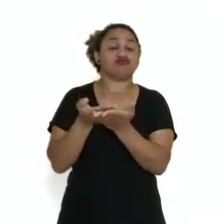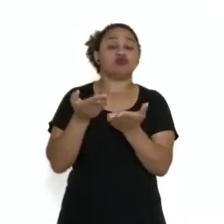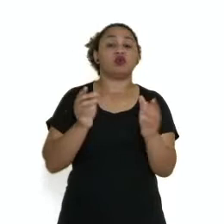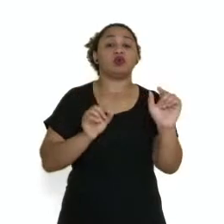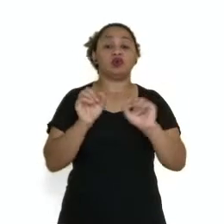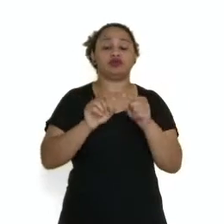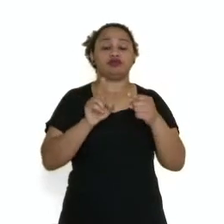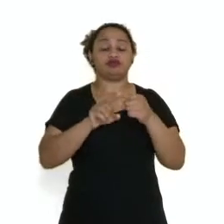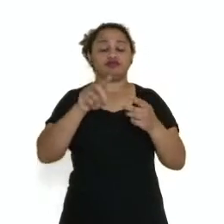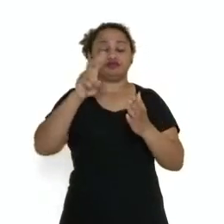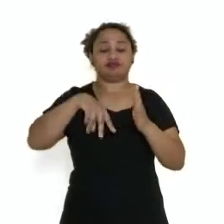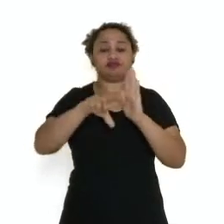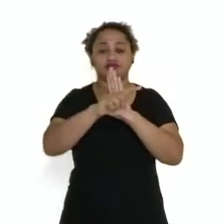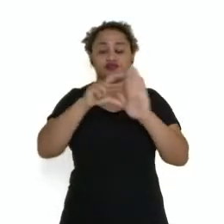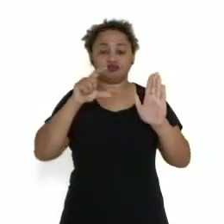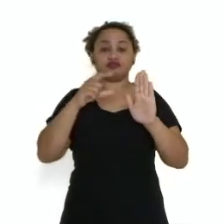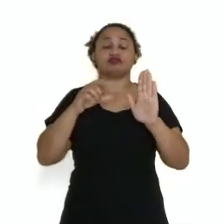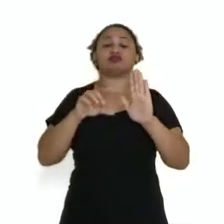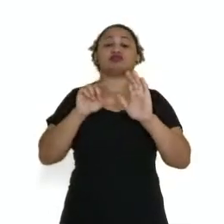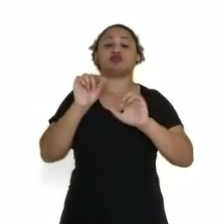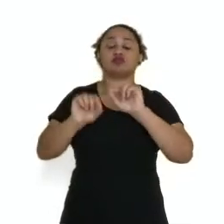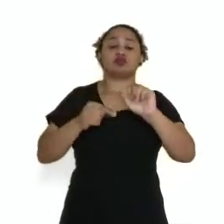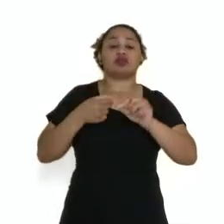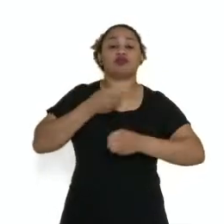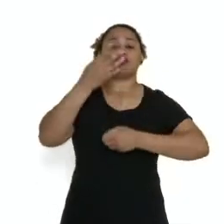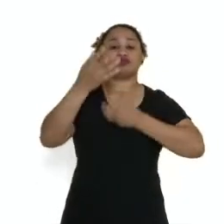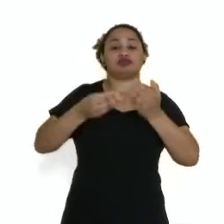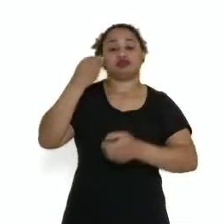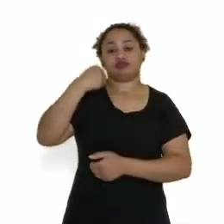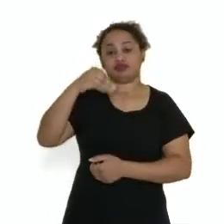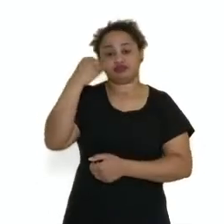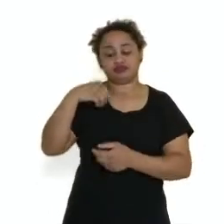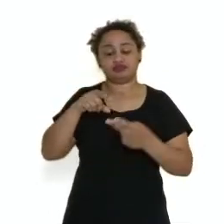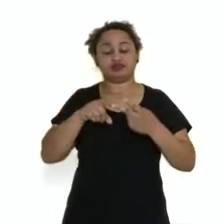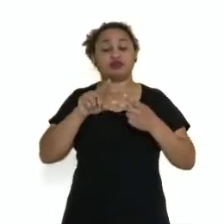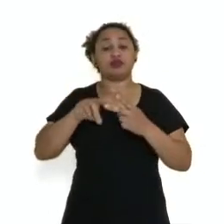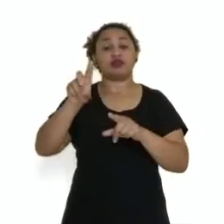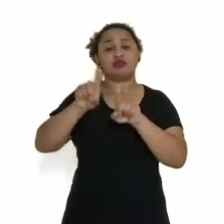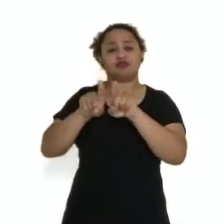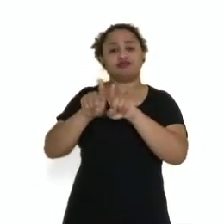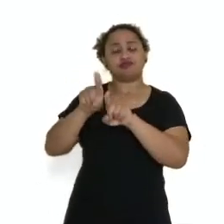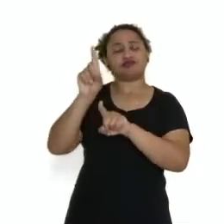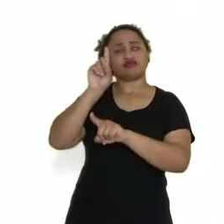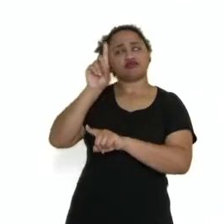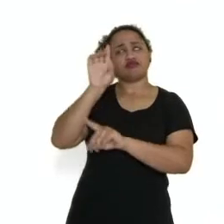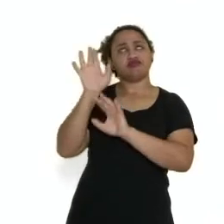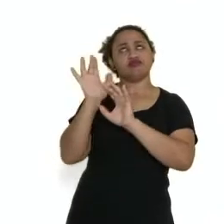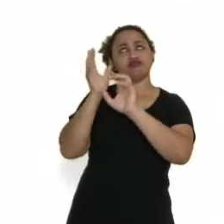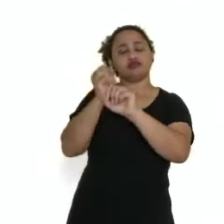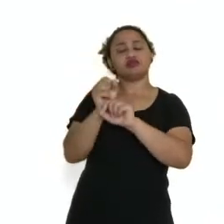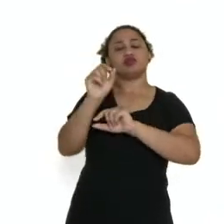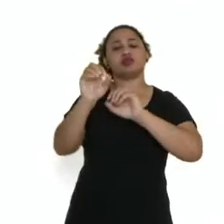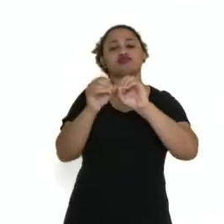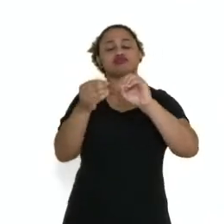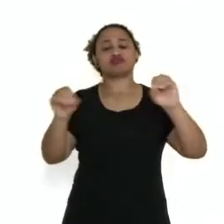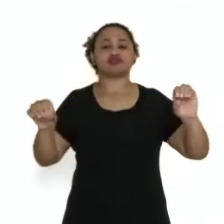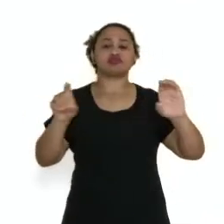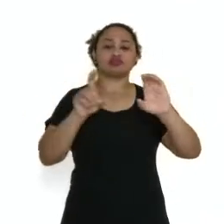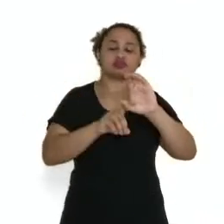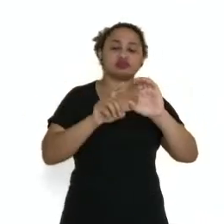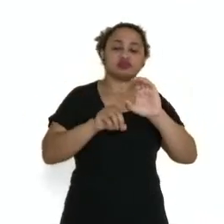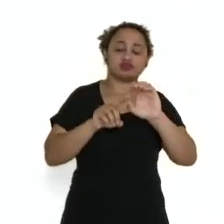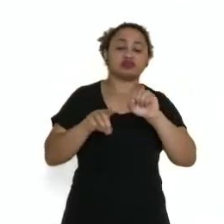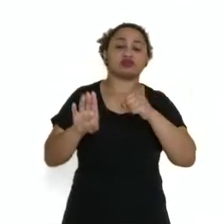e interpretar trechos de um relato de experiência, relembrar as orações subordinadas